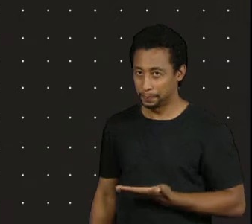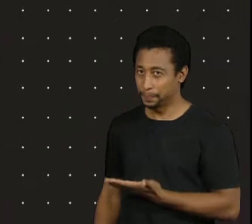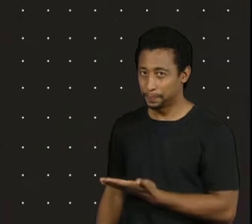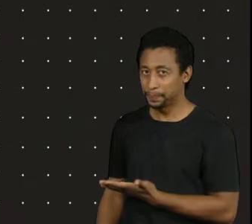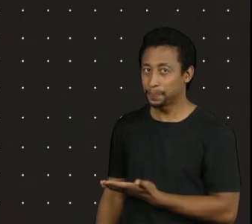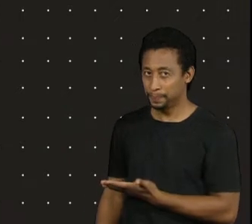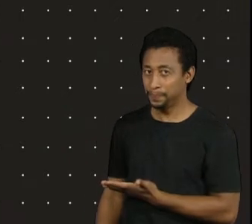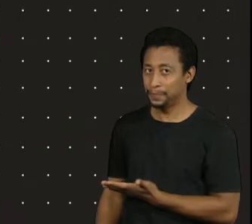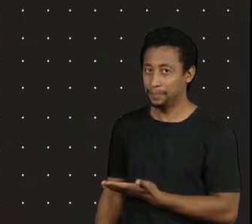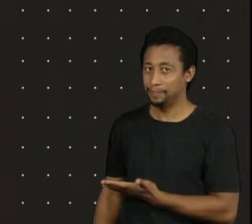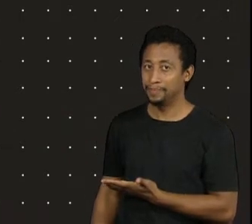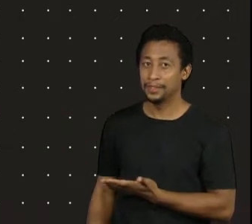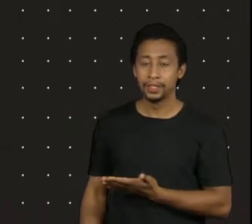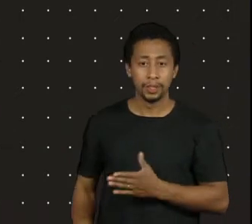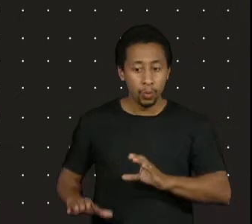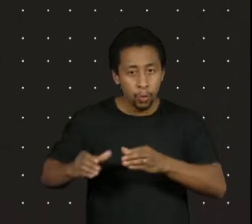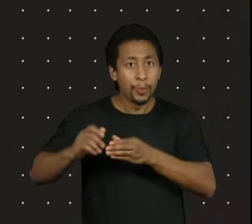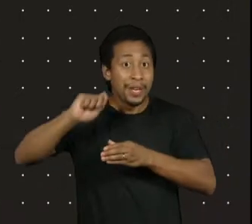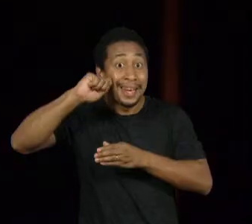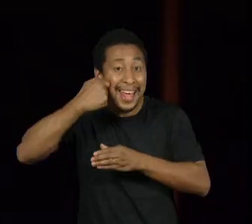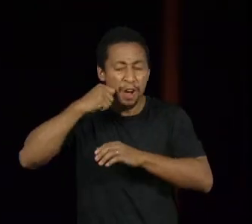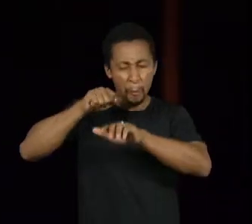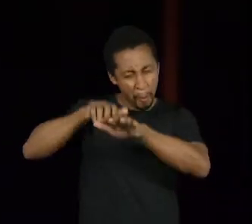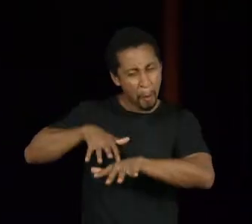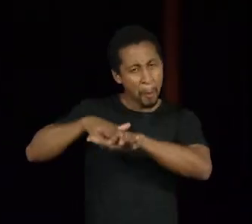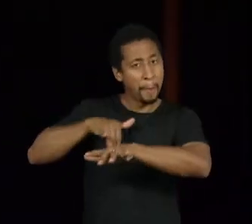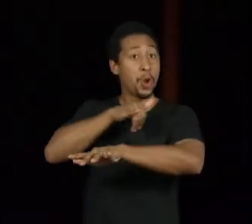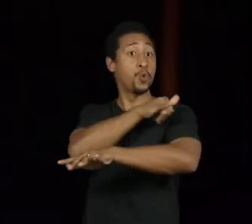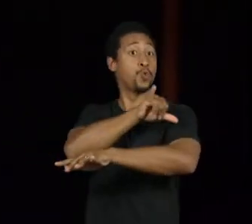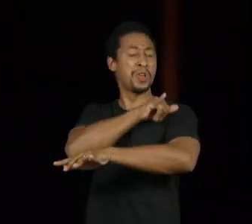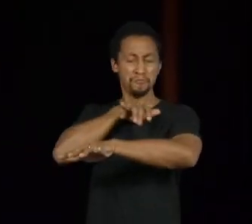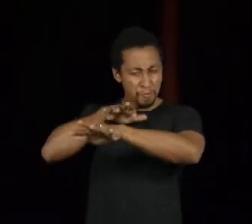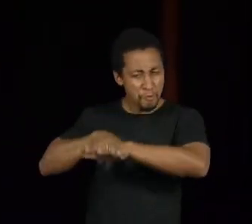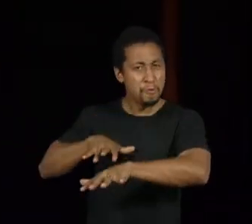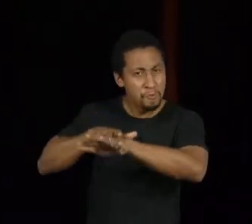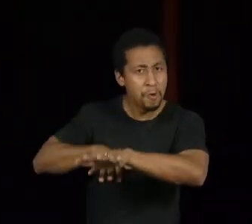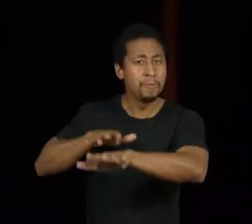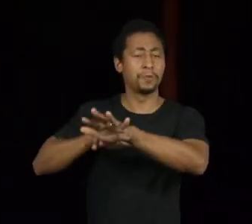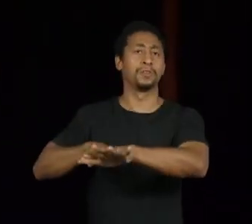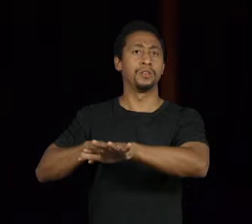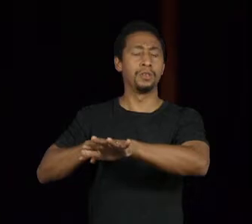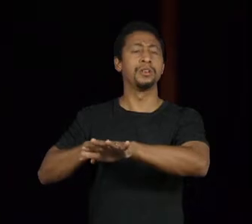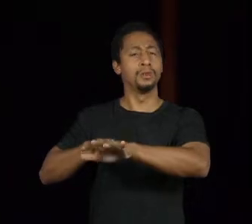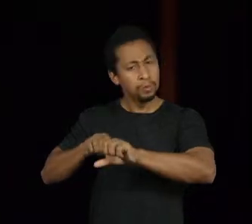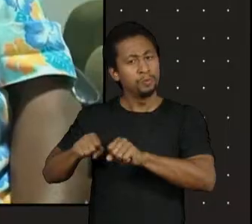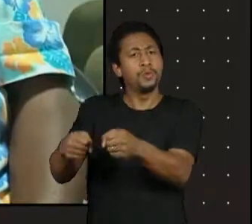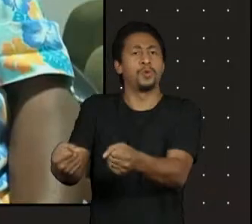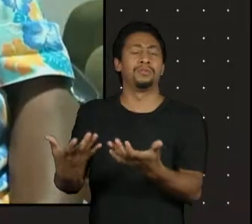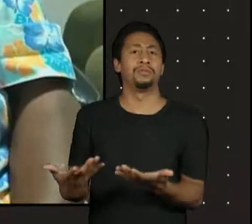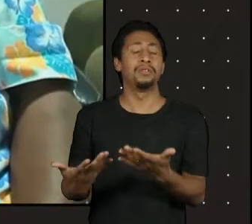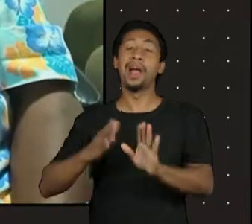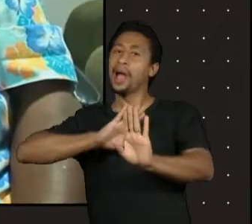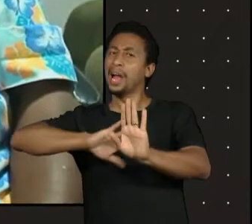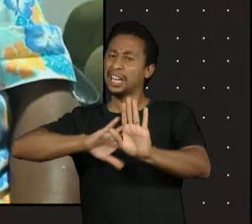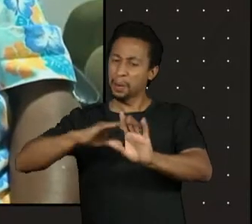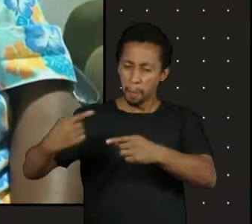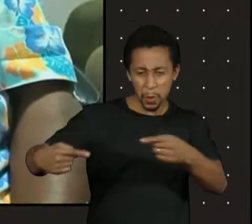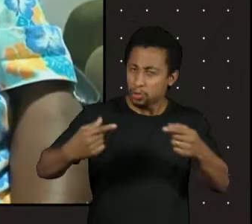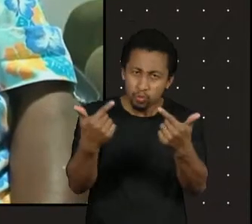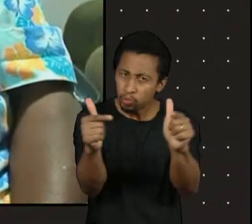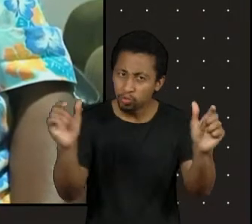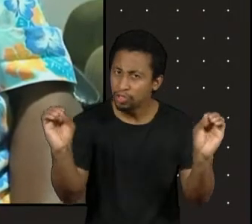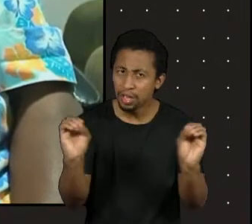Rio, ele tinha uma conotação, não tinha nenhuma conotação política, absolutamente. Eu morava